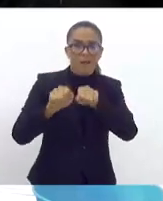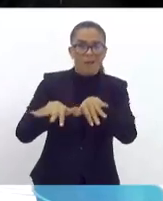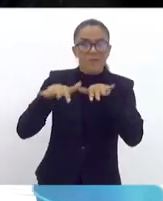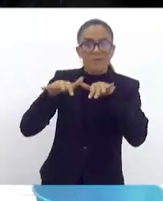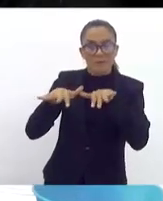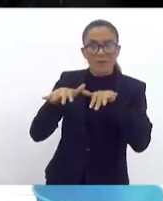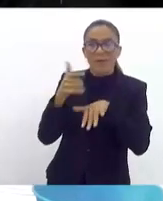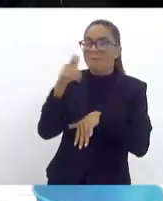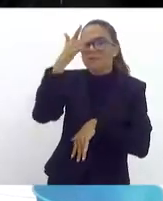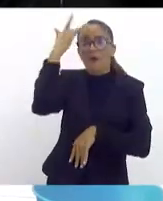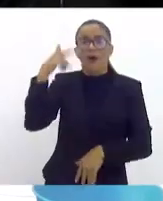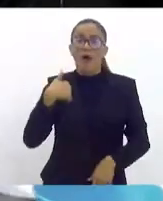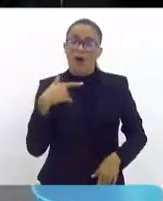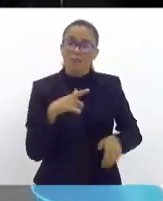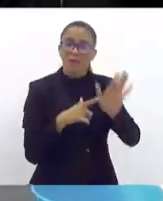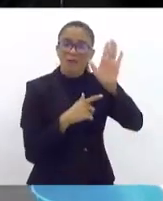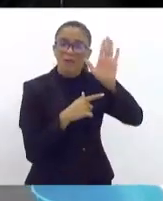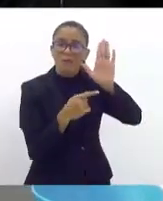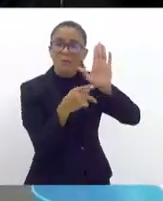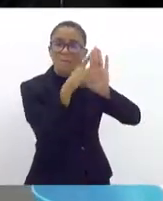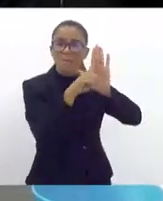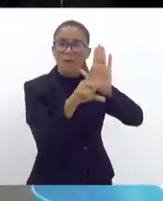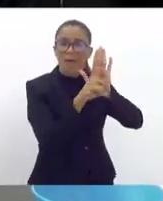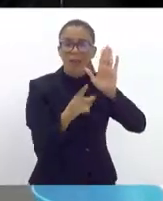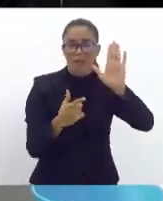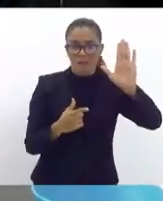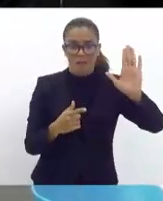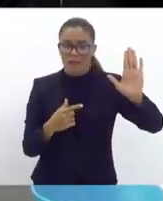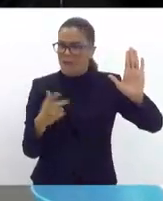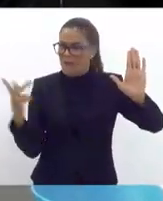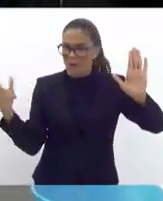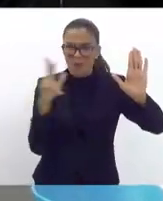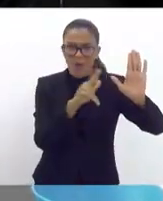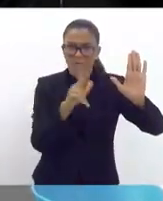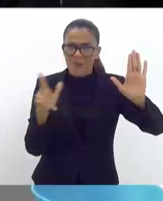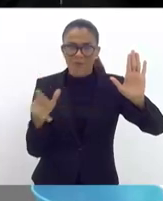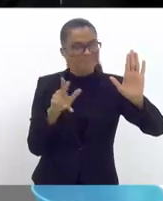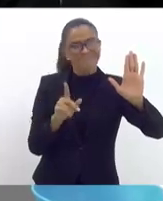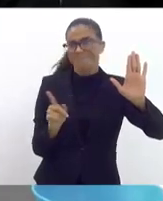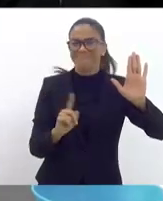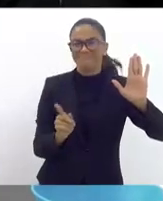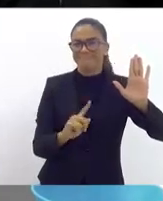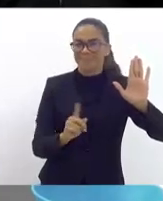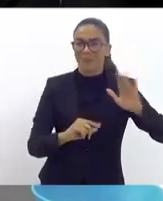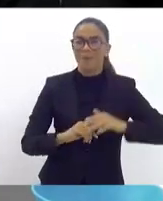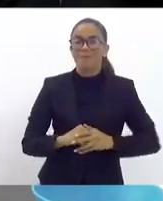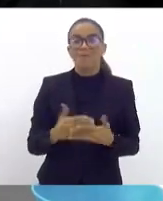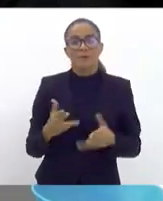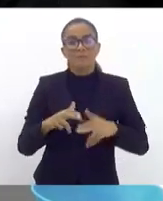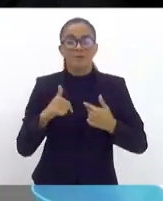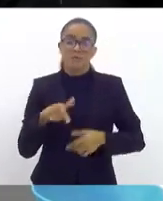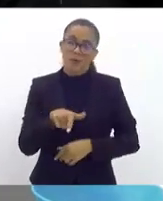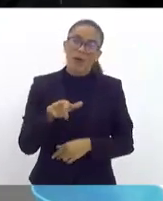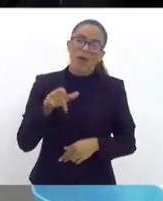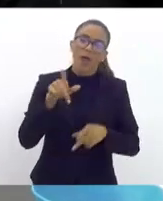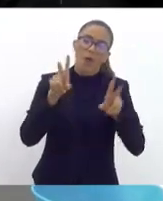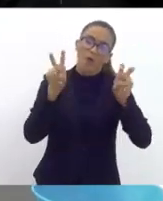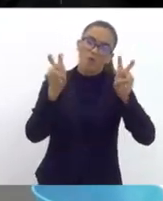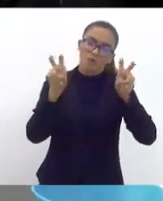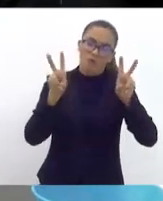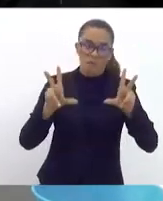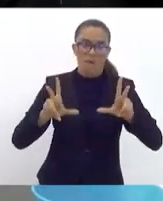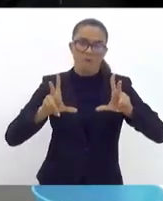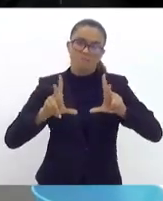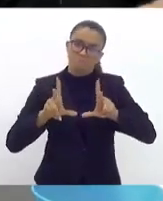com alguém dizendo oh eu também tenho então fazer o azeitamento disso que é de fato Esse é um tema meritório importante